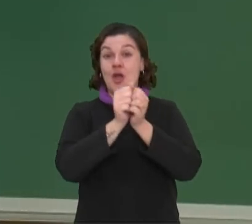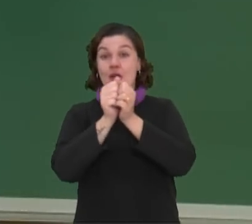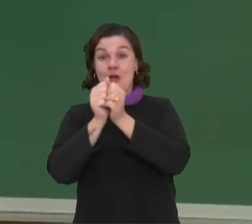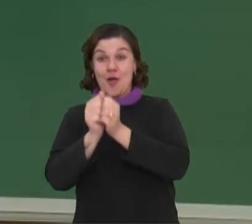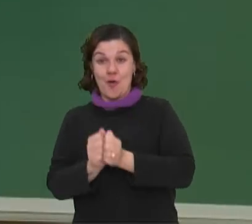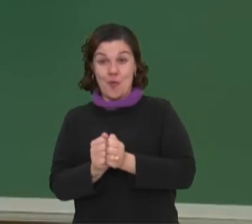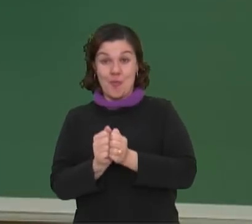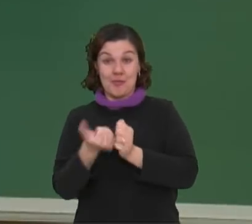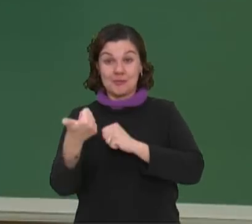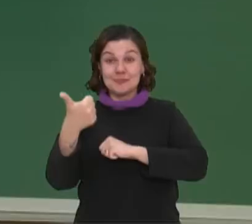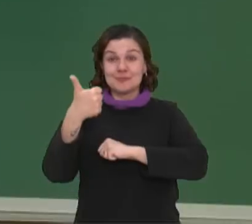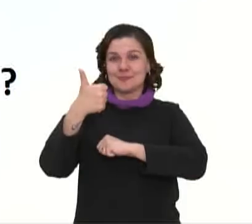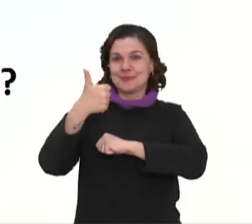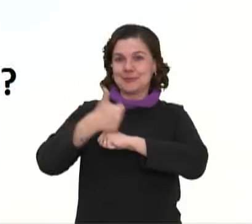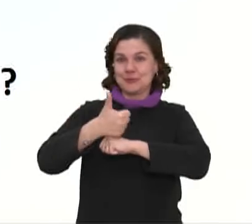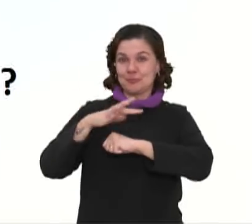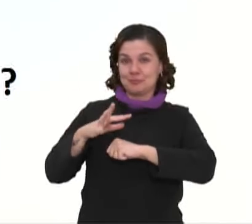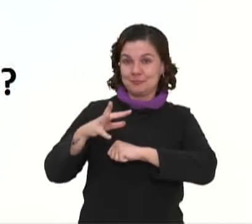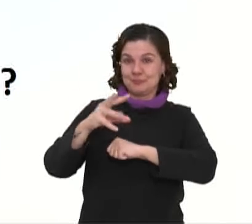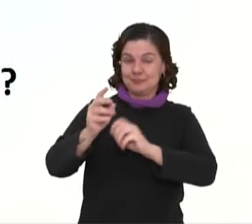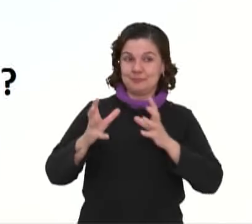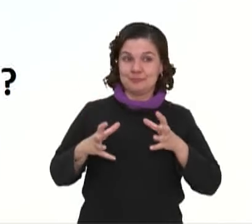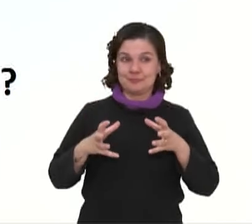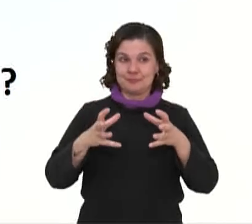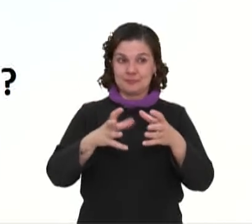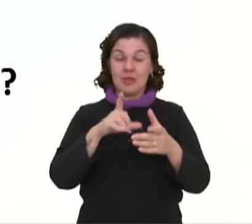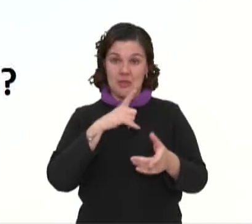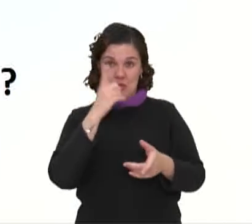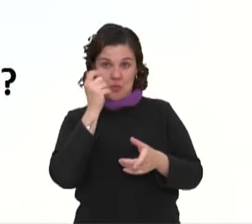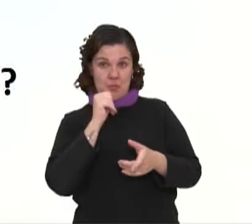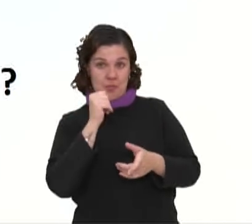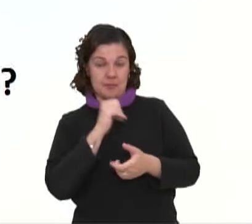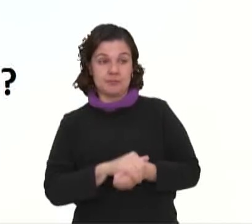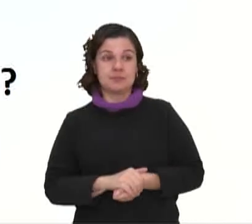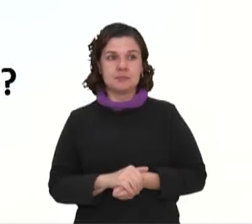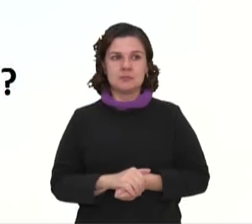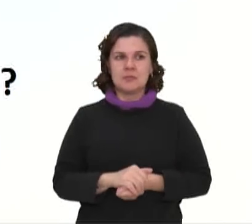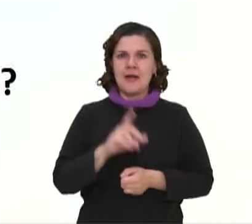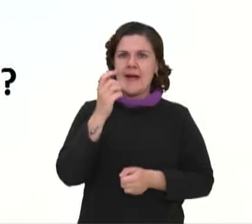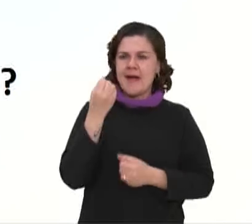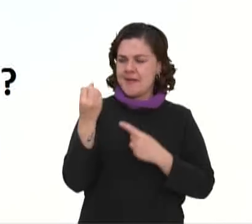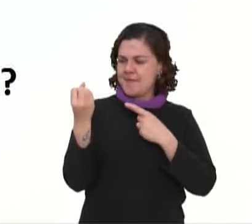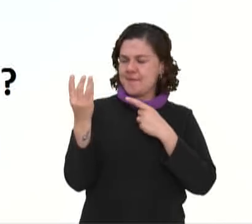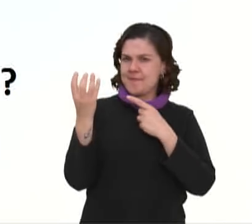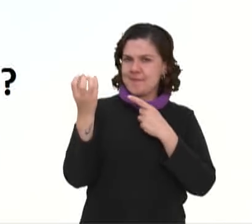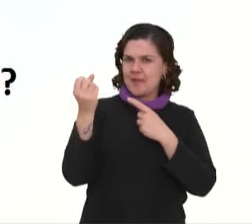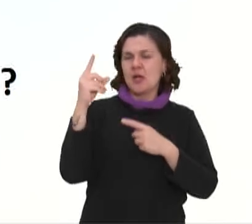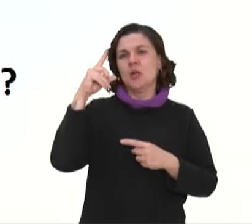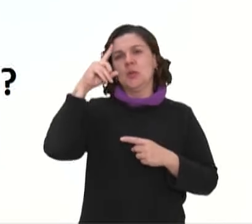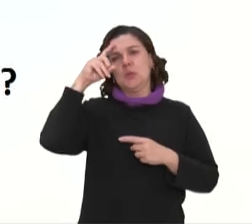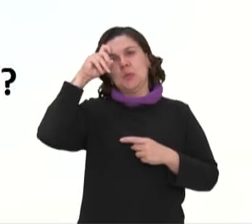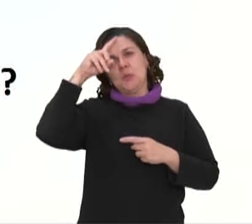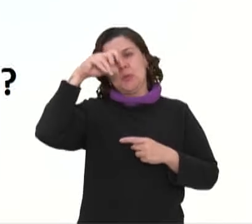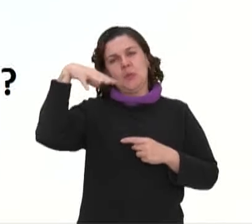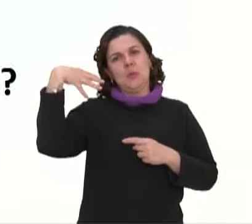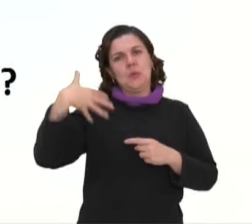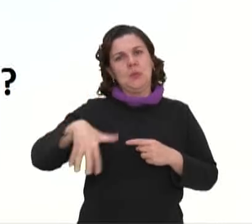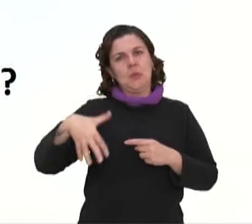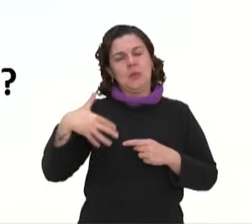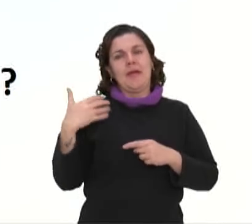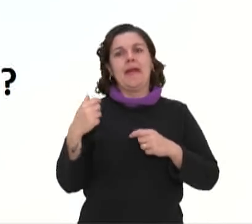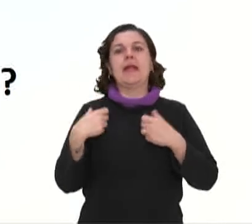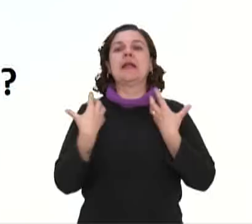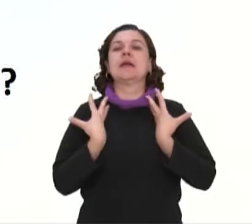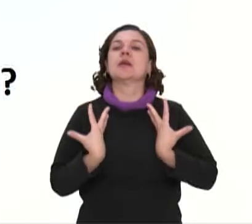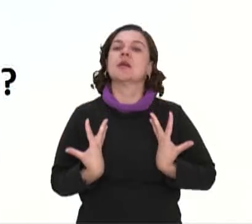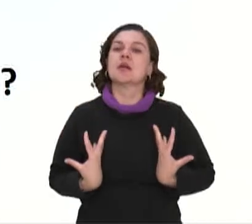dono dessa tropa toda. Você tem uma mulher aqui. As viagens eram muito difíceis, muito desgastantes,